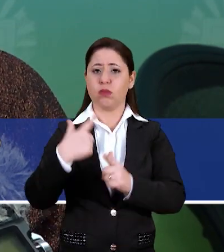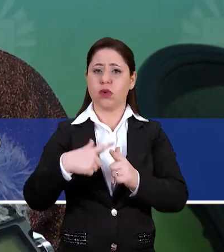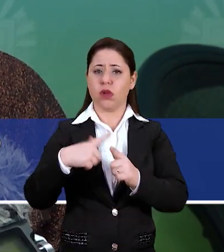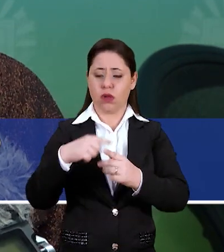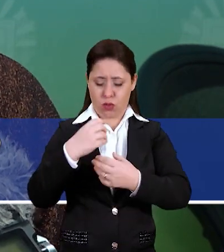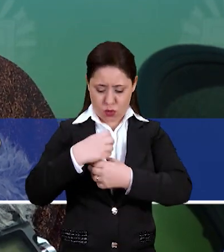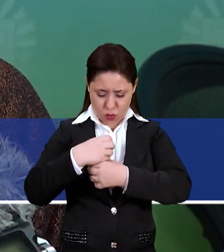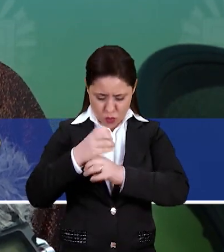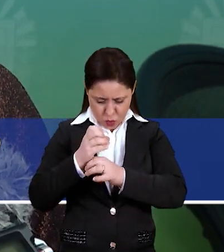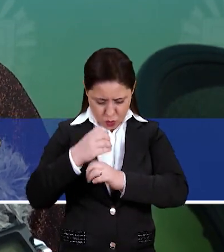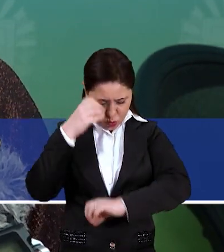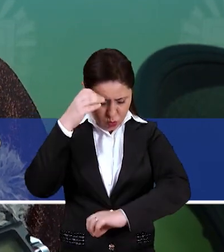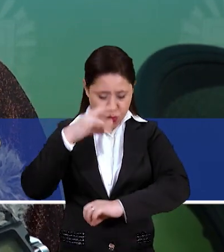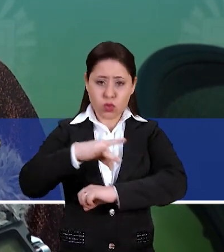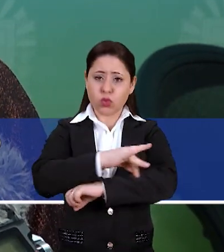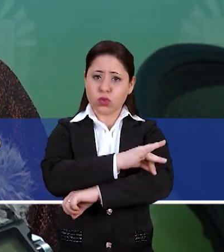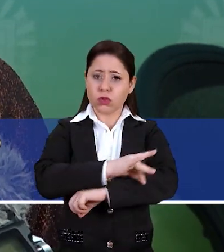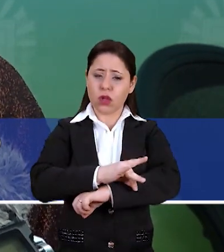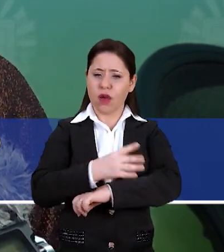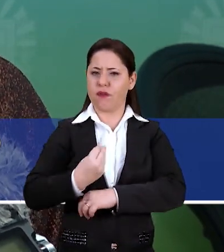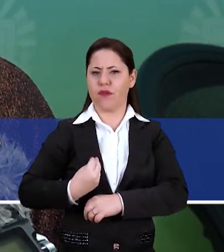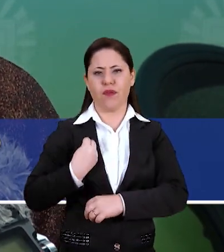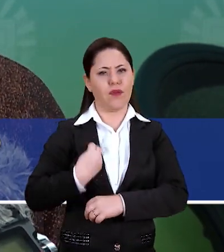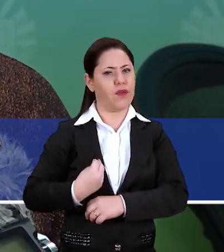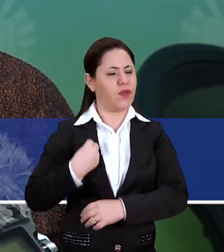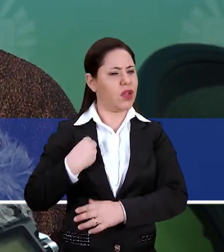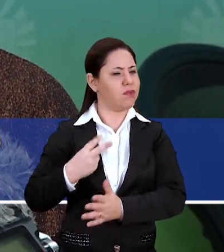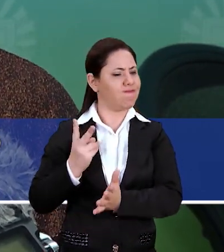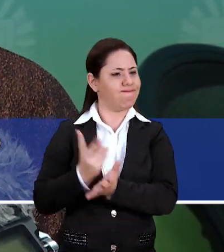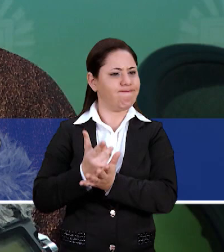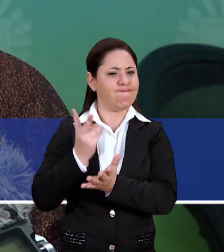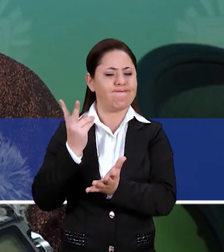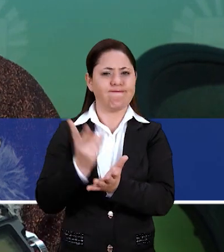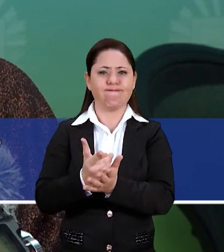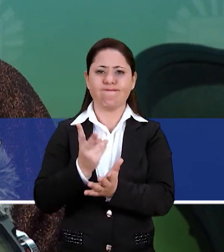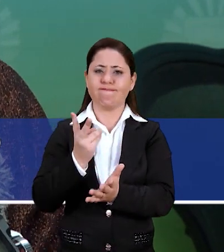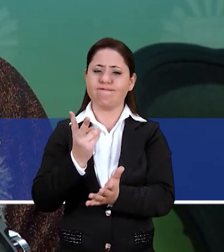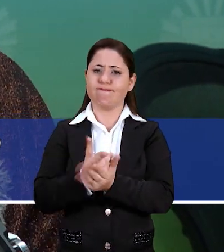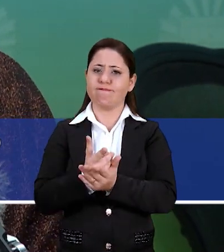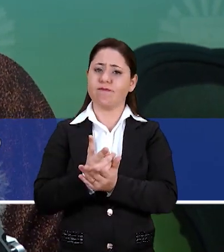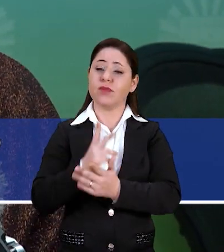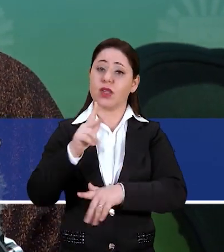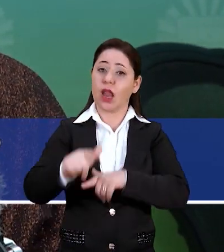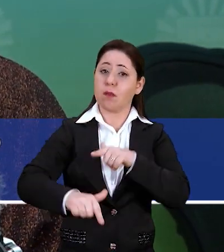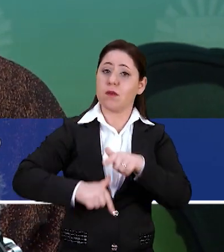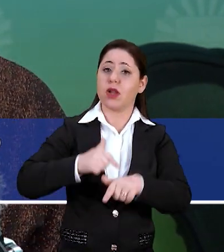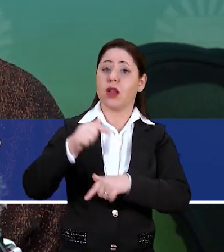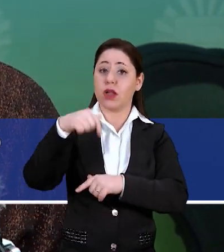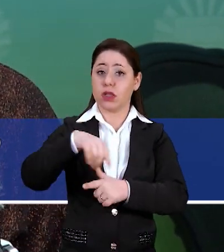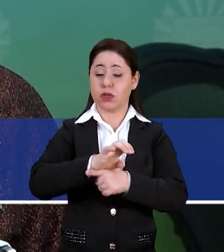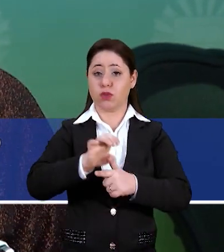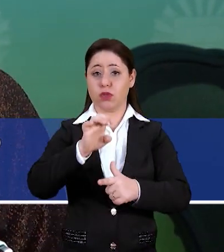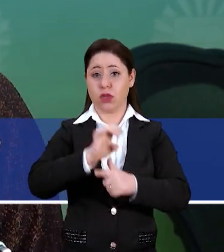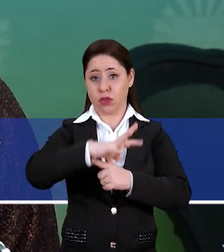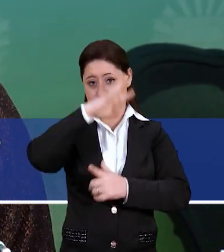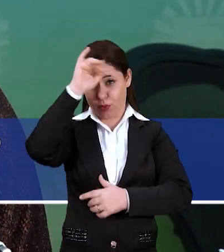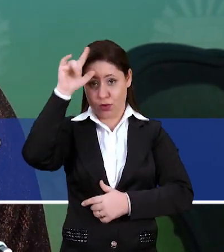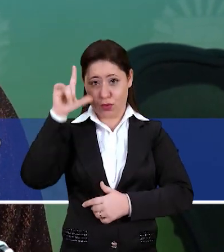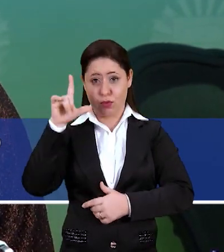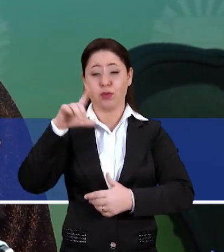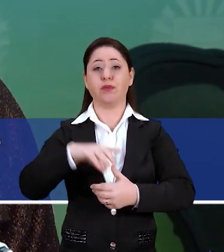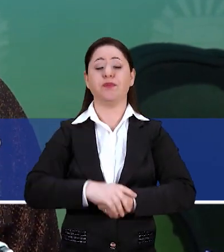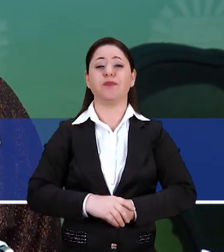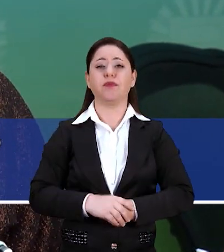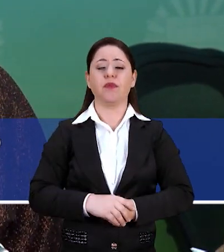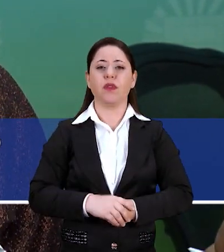porque ele era um engenheiro, ele a vida toda se dedicou à engenharia, principalmente aqui no estado de Mato